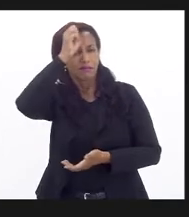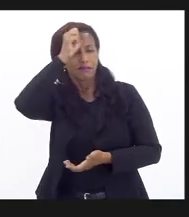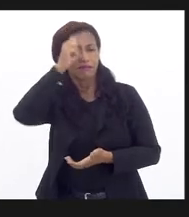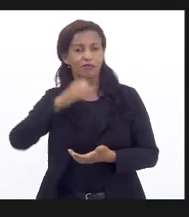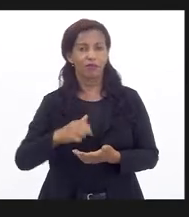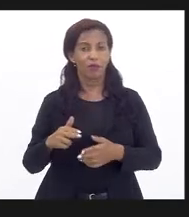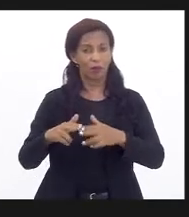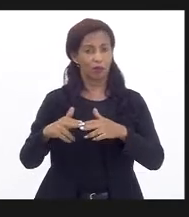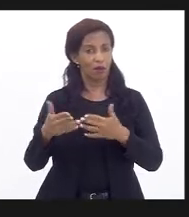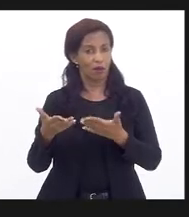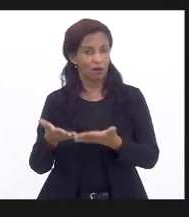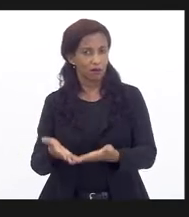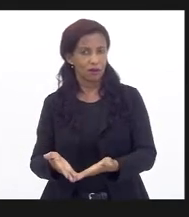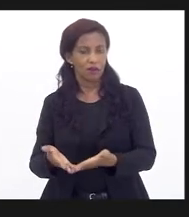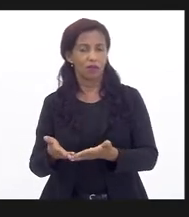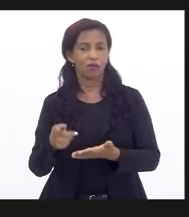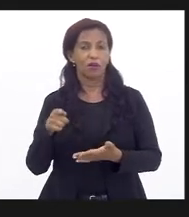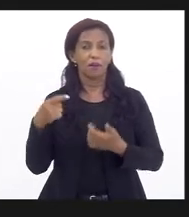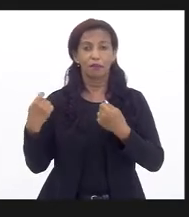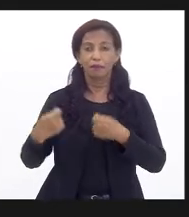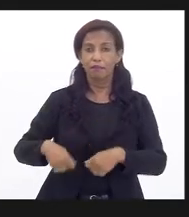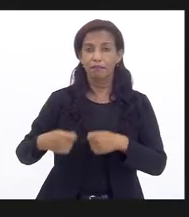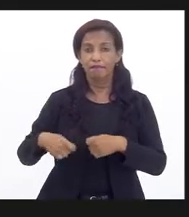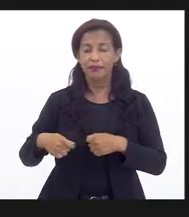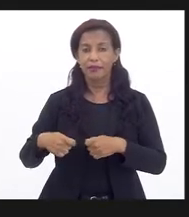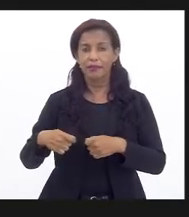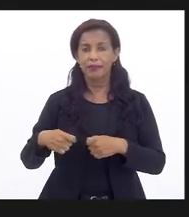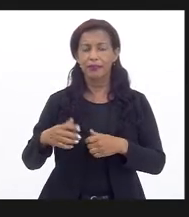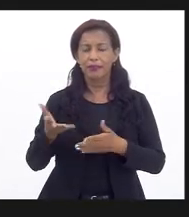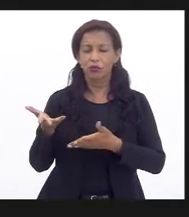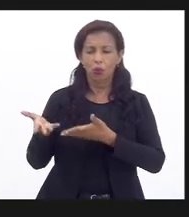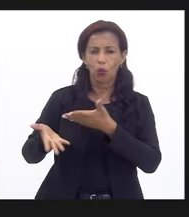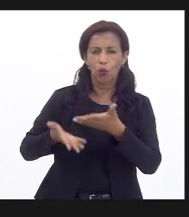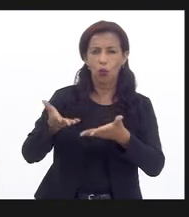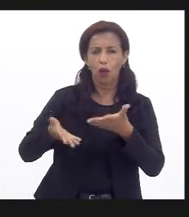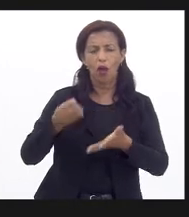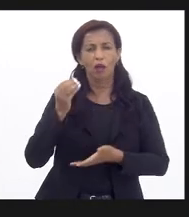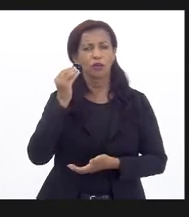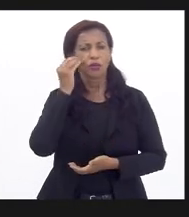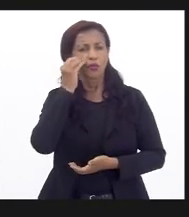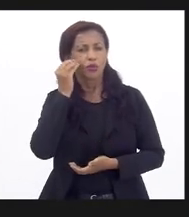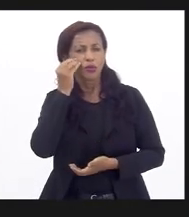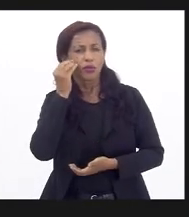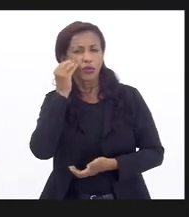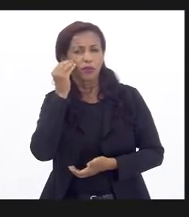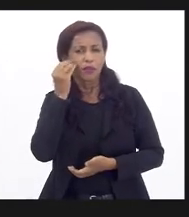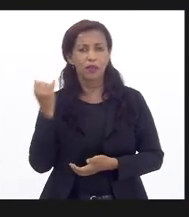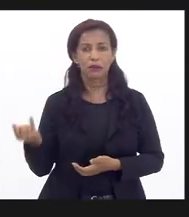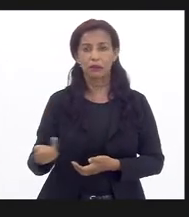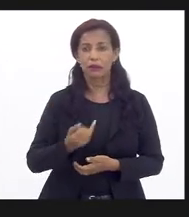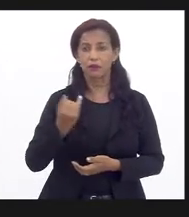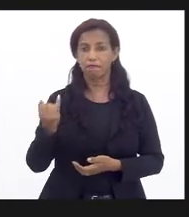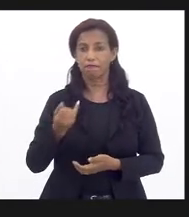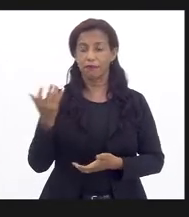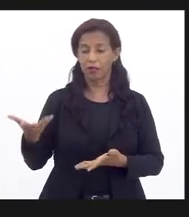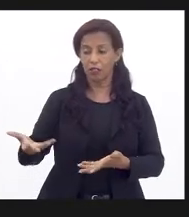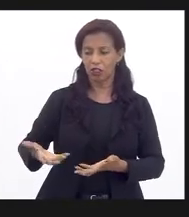E por esta razão, necessita de um entorno com experiências significativas,